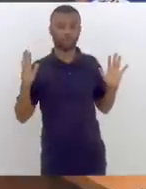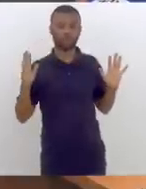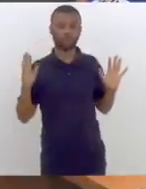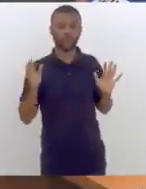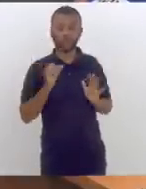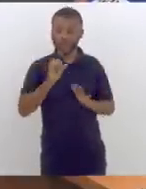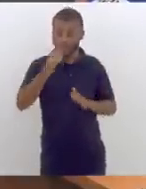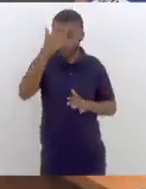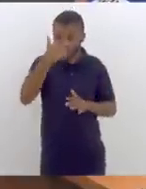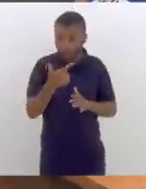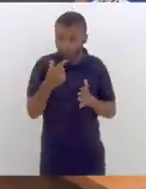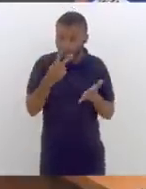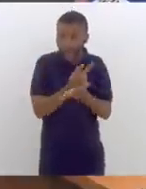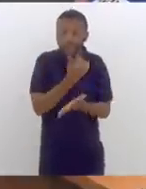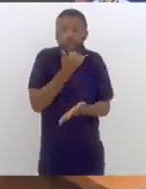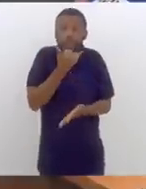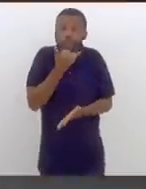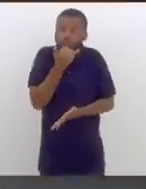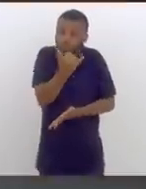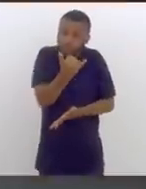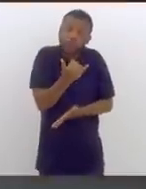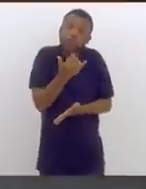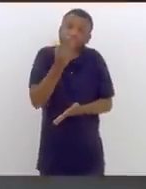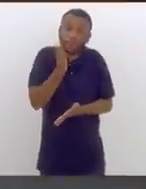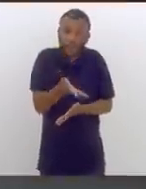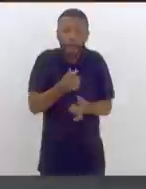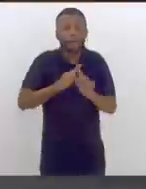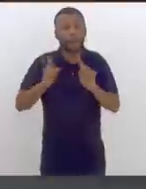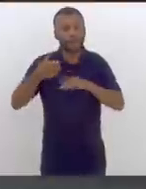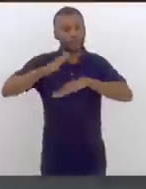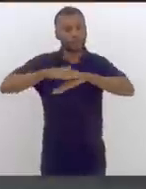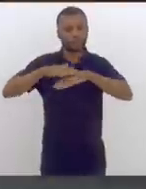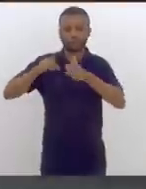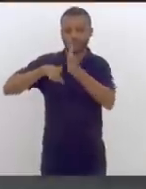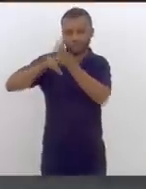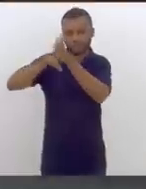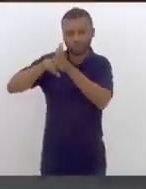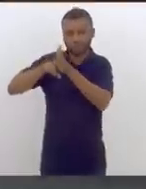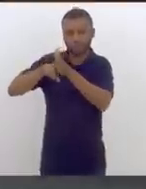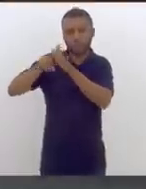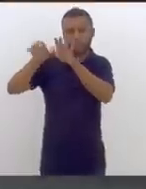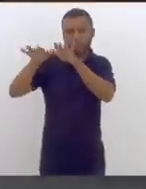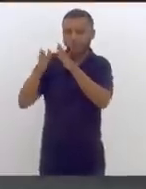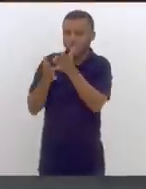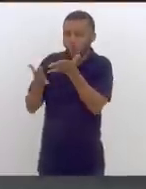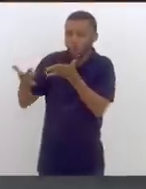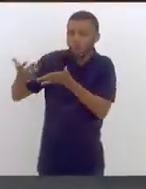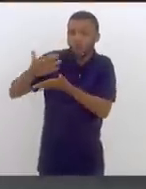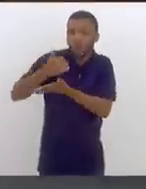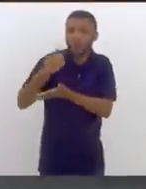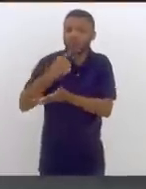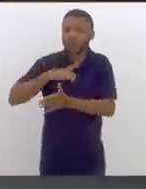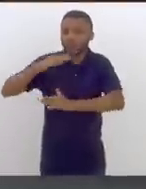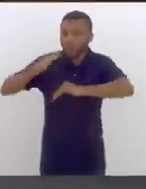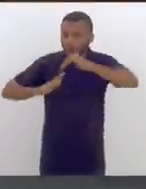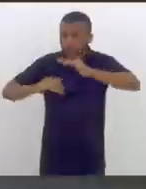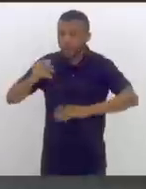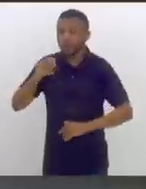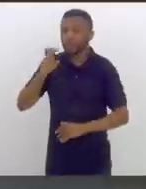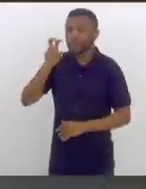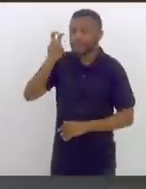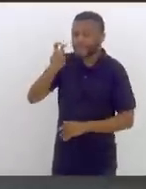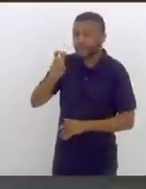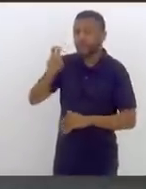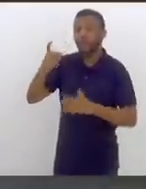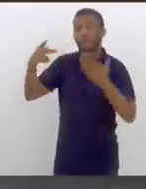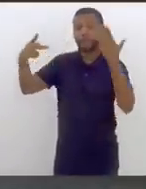Se eu estiver errado eu peço desculpas logo aqui antecipada mas eu fiz um levantamento e nós só temos cinco psiquiatras na Polícia Militar hoje dos